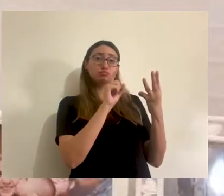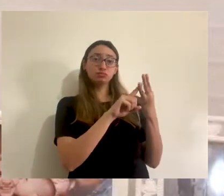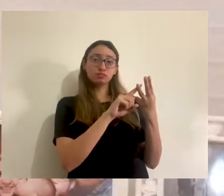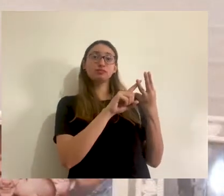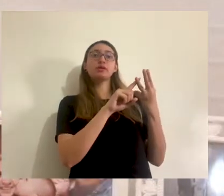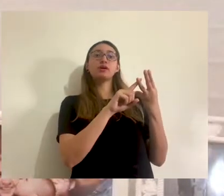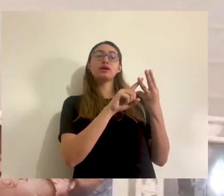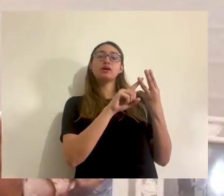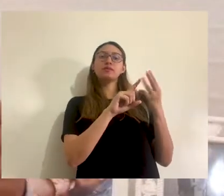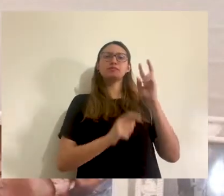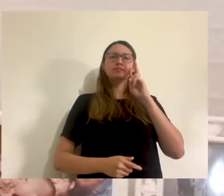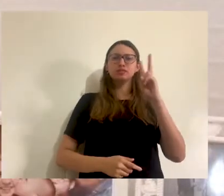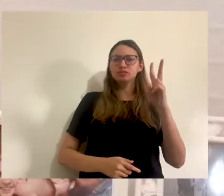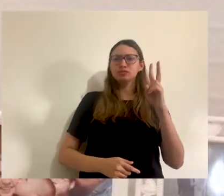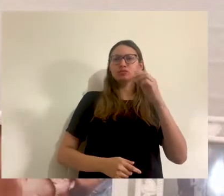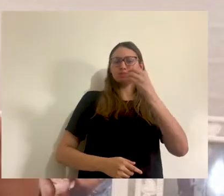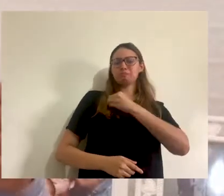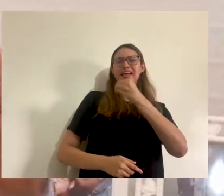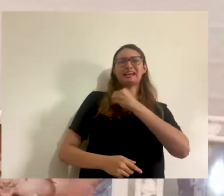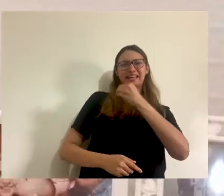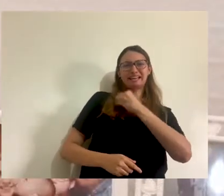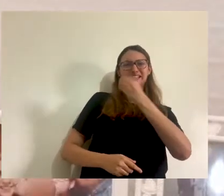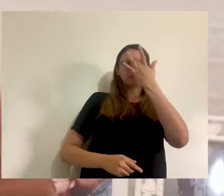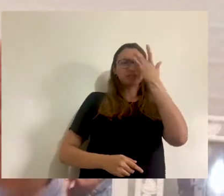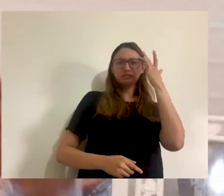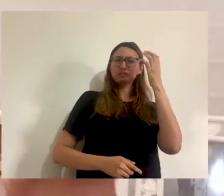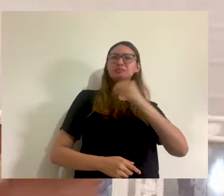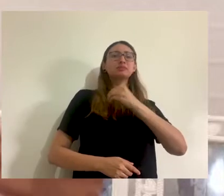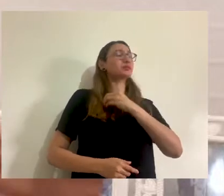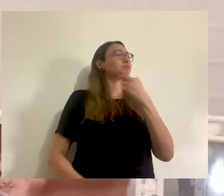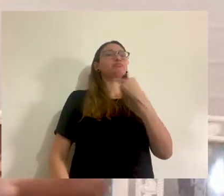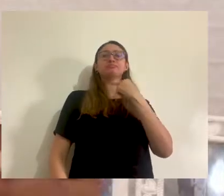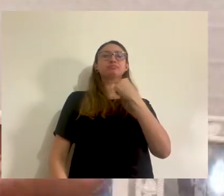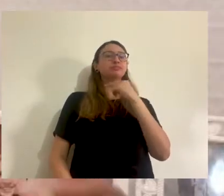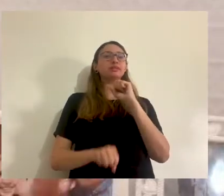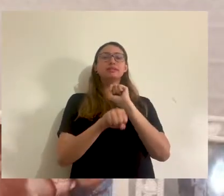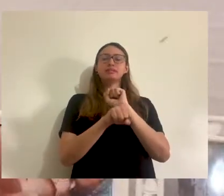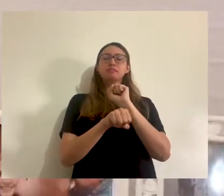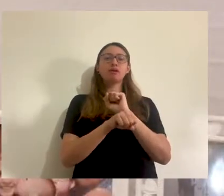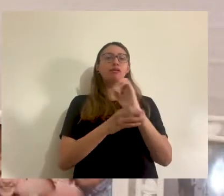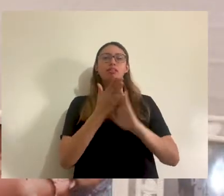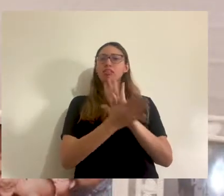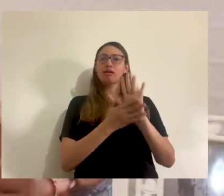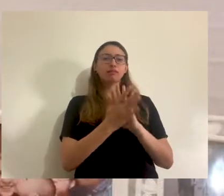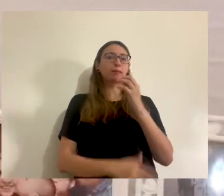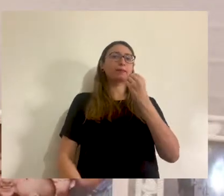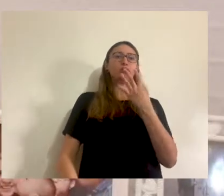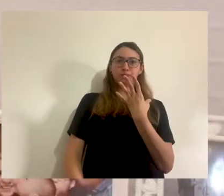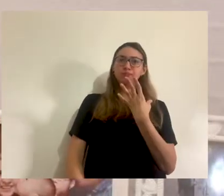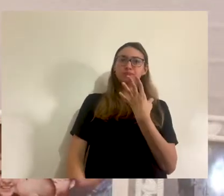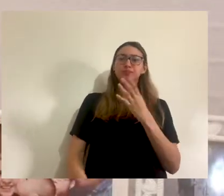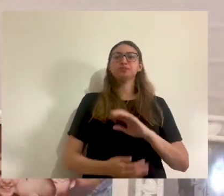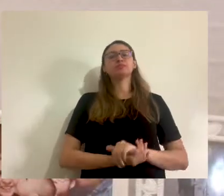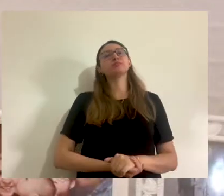pelos judeus como alguém impuro, como alguém pecaminoso, de quem não poderia se esperar qualquer tipo de gesto de